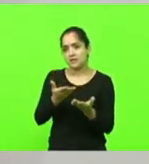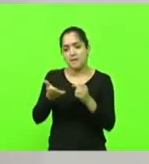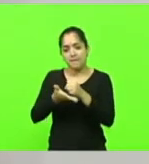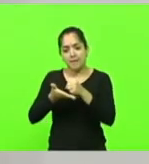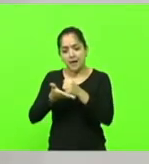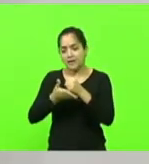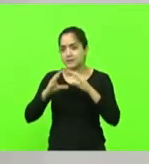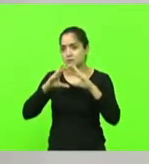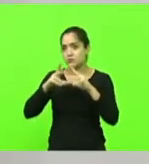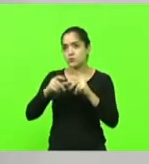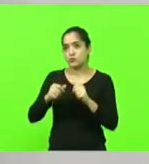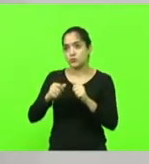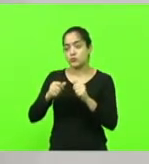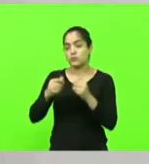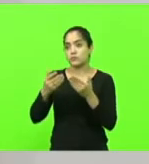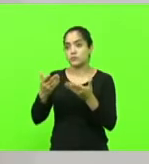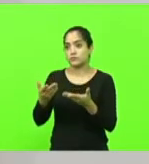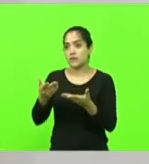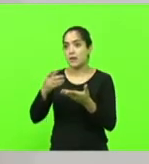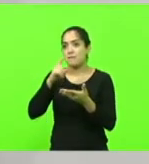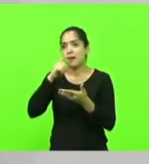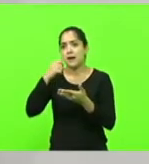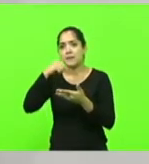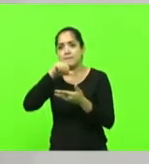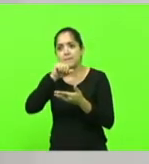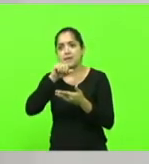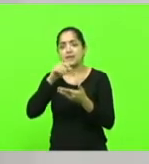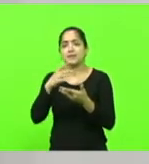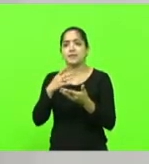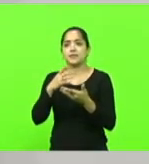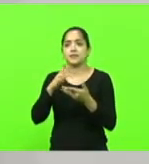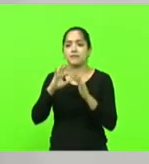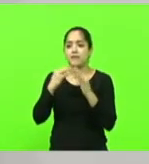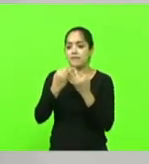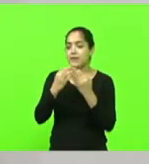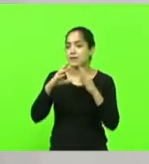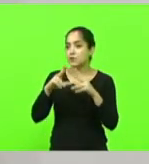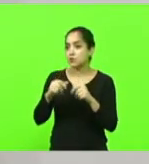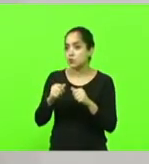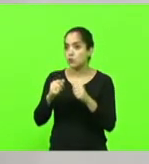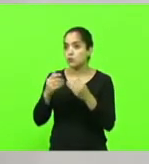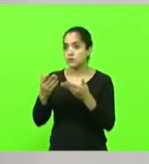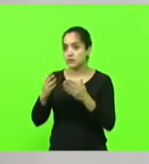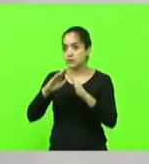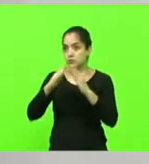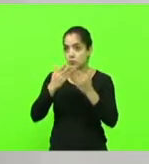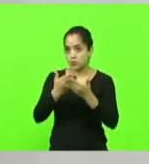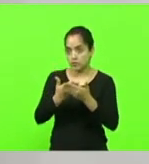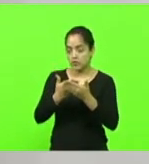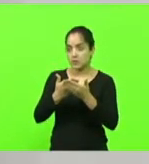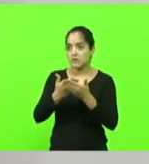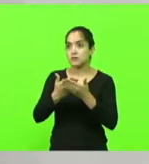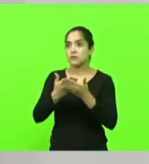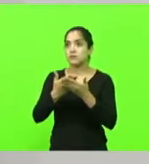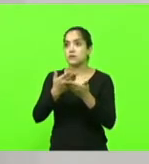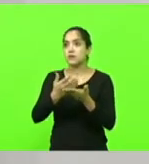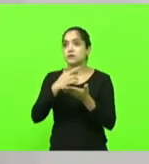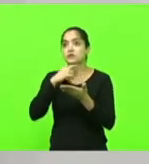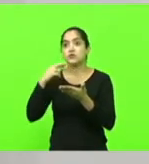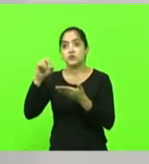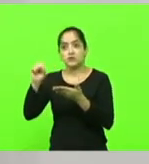né, do pai, da mãe, de todos os familiares, também do Colégio Evangélico Jaraguá,